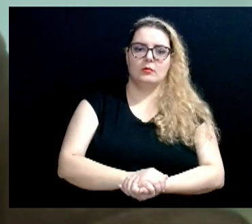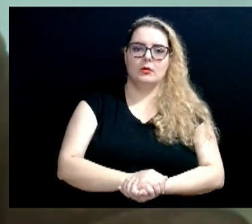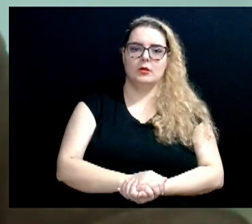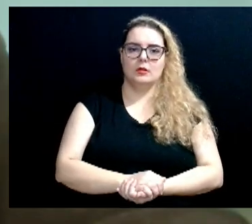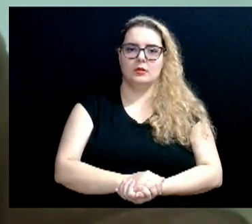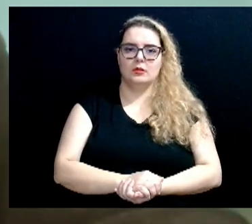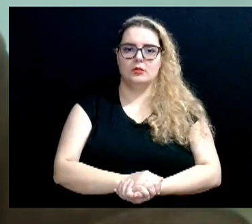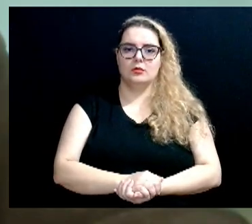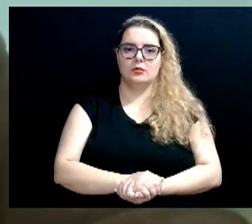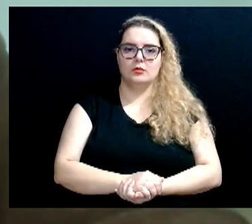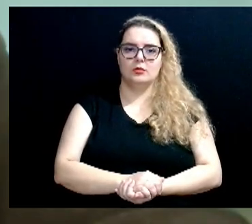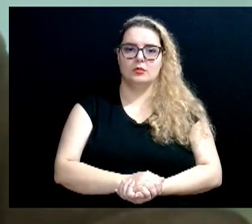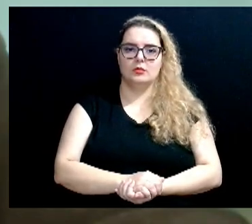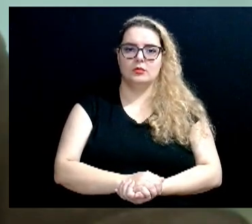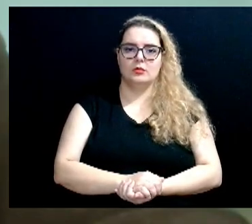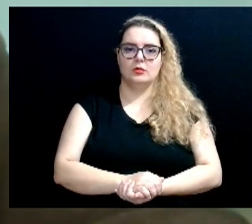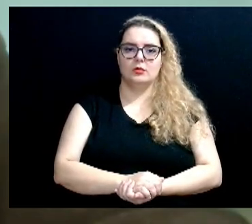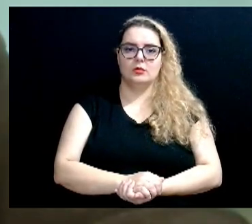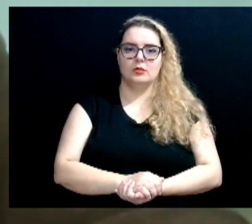eu tenho que render uma